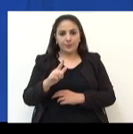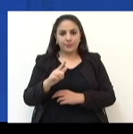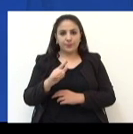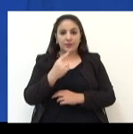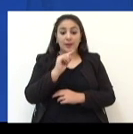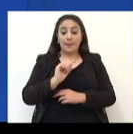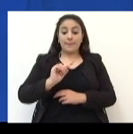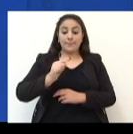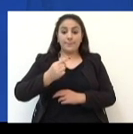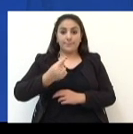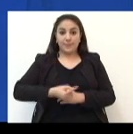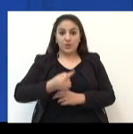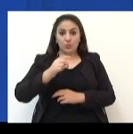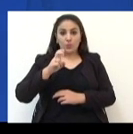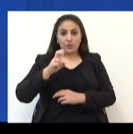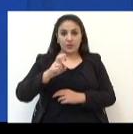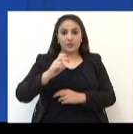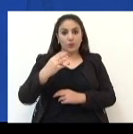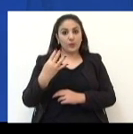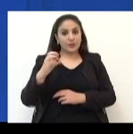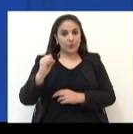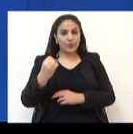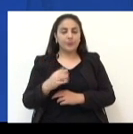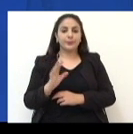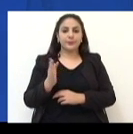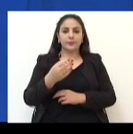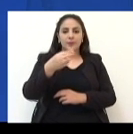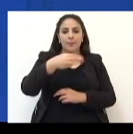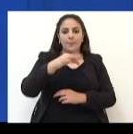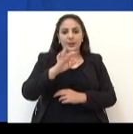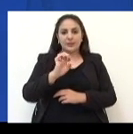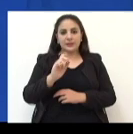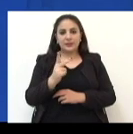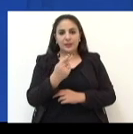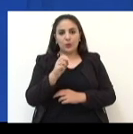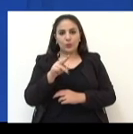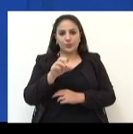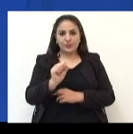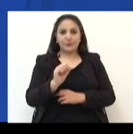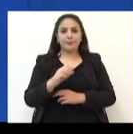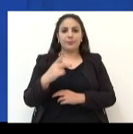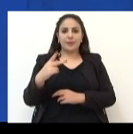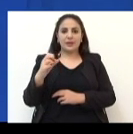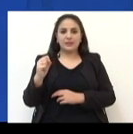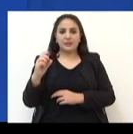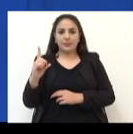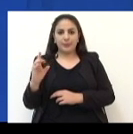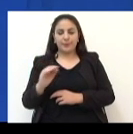1.548. Matheus Vespe, do PSDB,